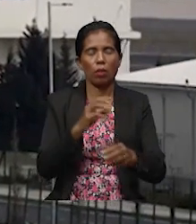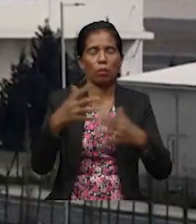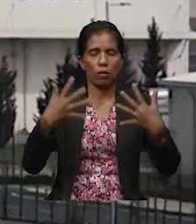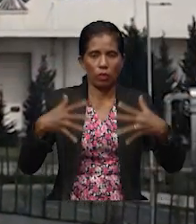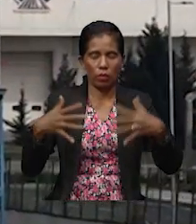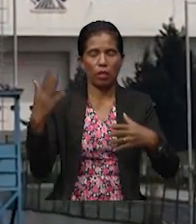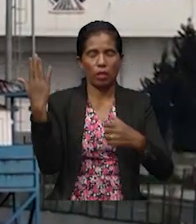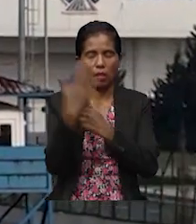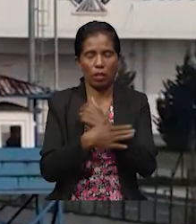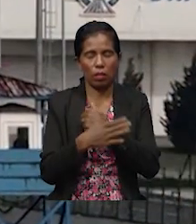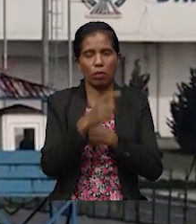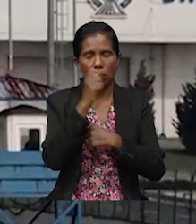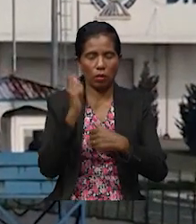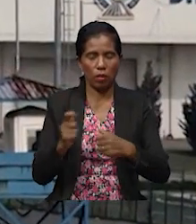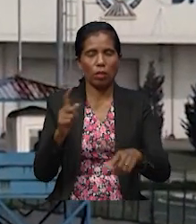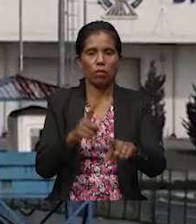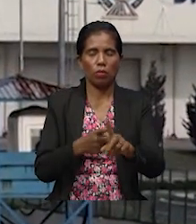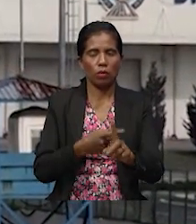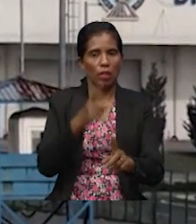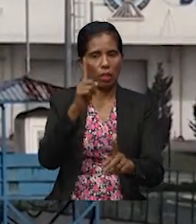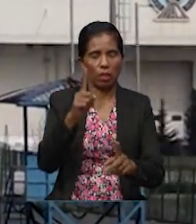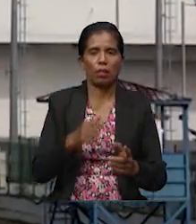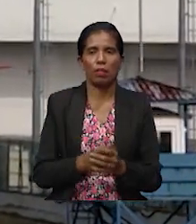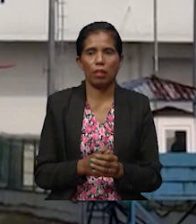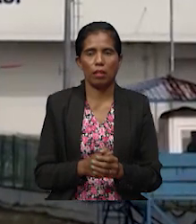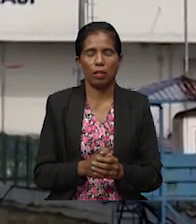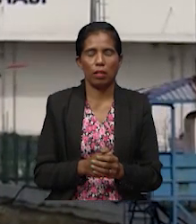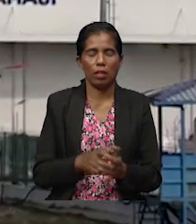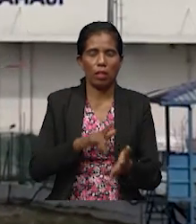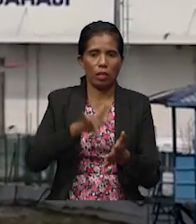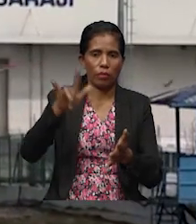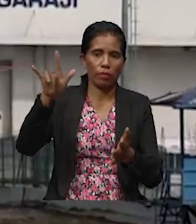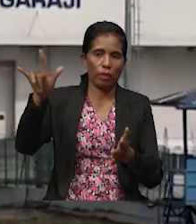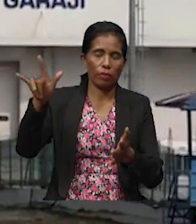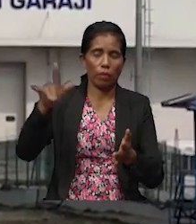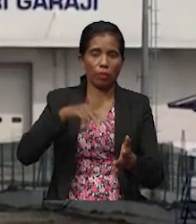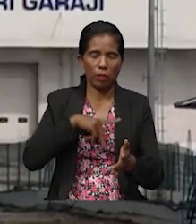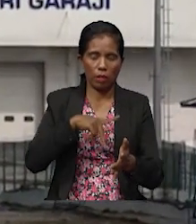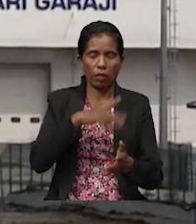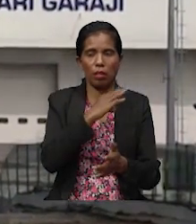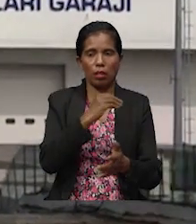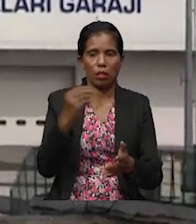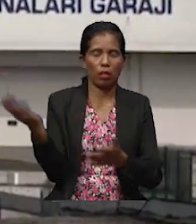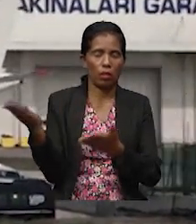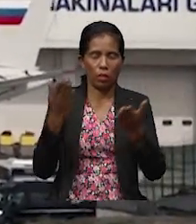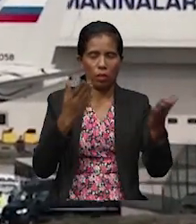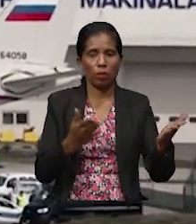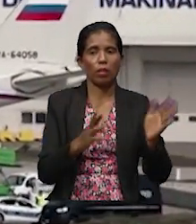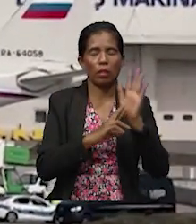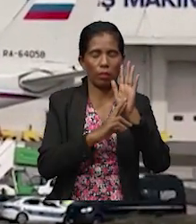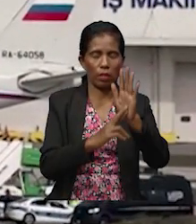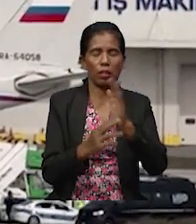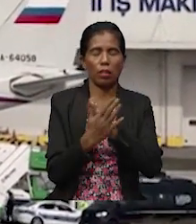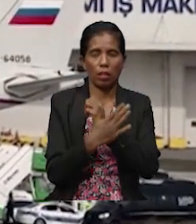Ucrânia, nebe lao fulangi da resingona. Avion partikular nebe lori delegasaun Rusia pauza iha aeroportu Ataturk, Istanbul,